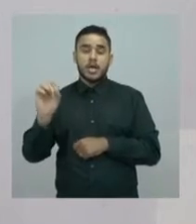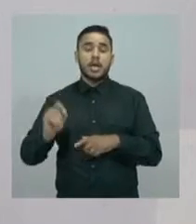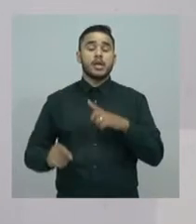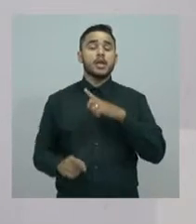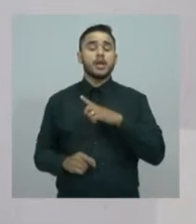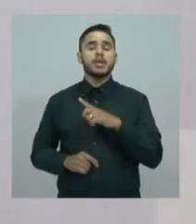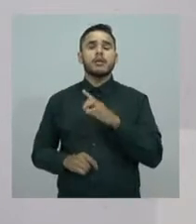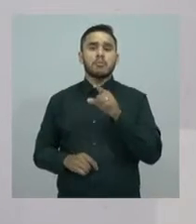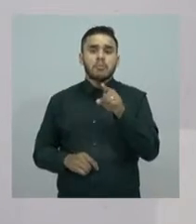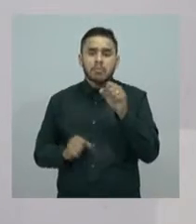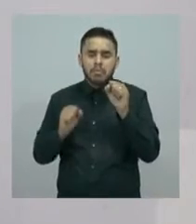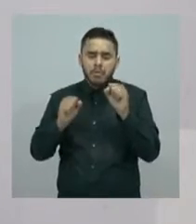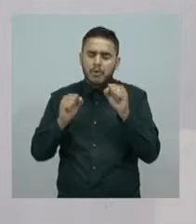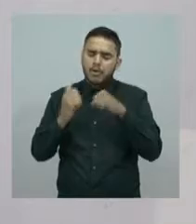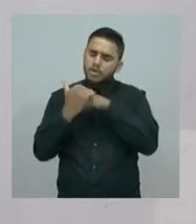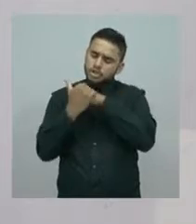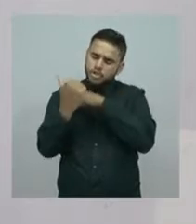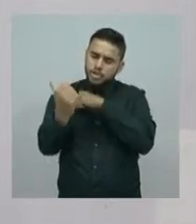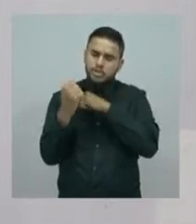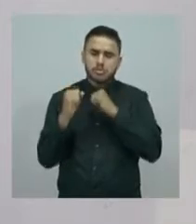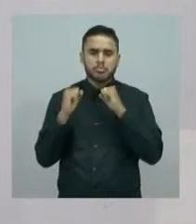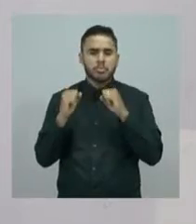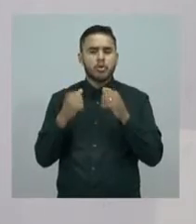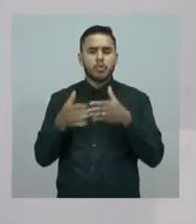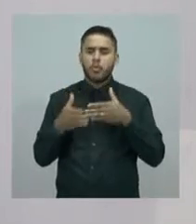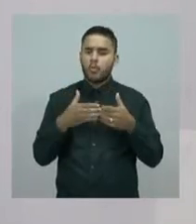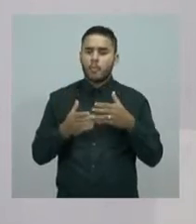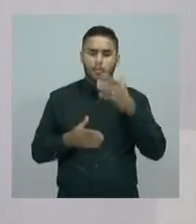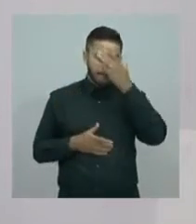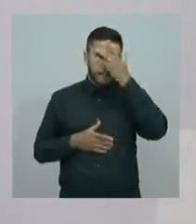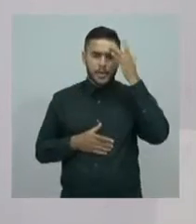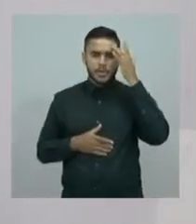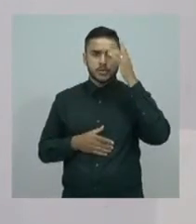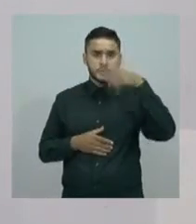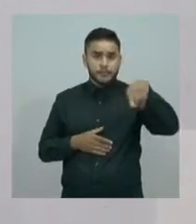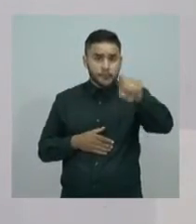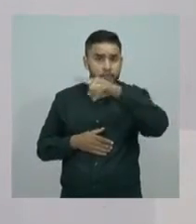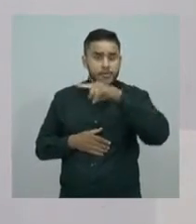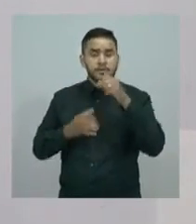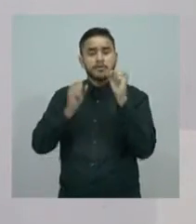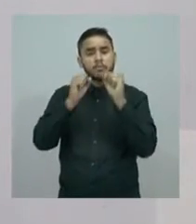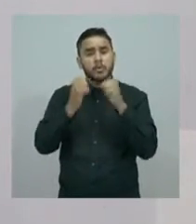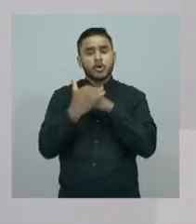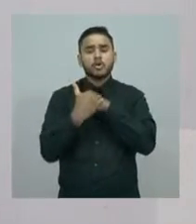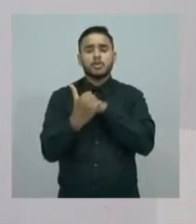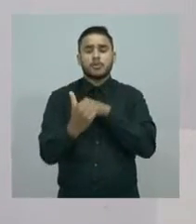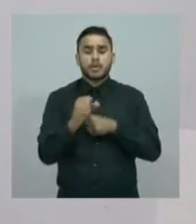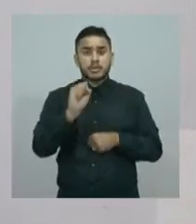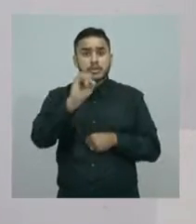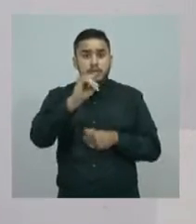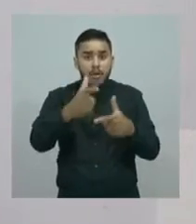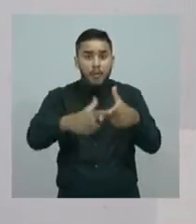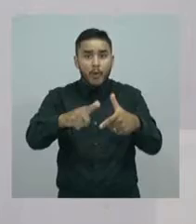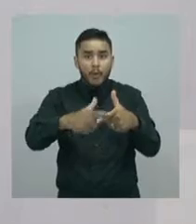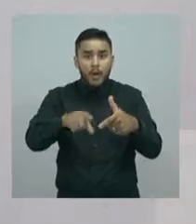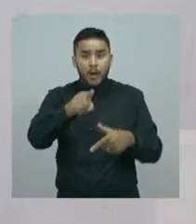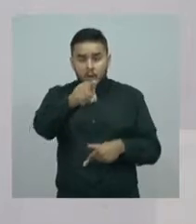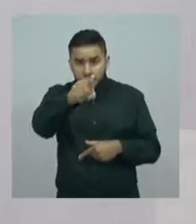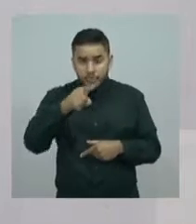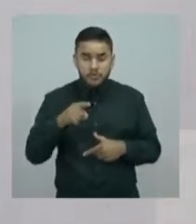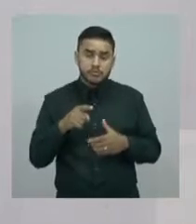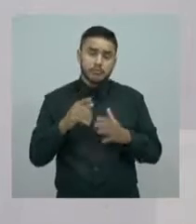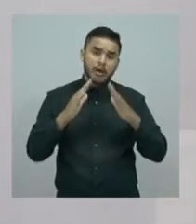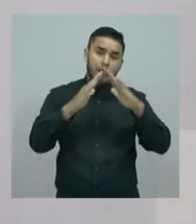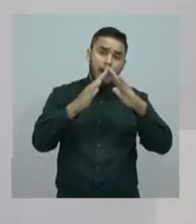de conflito. Vocês podem procurar, qualquer pessoa pode procurar qualquer um dos nossos núcleos, que nós